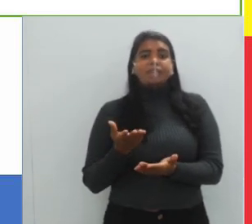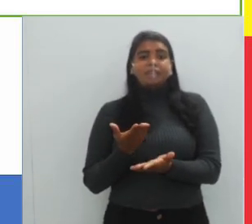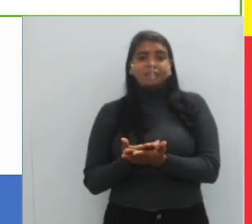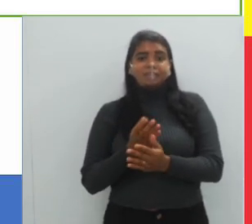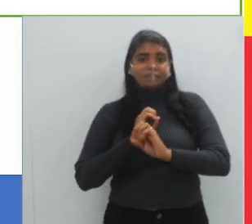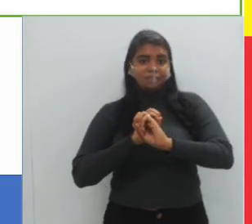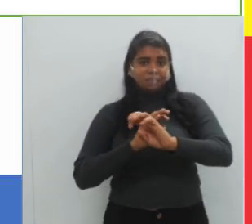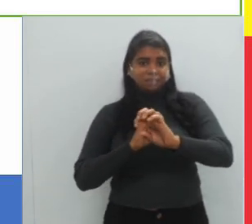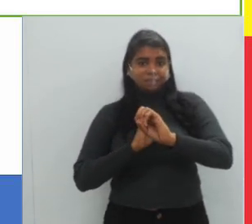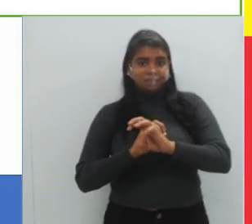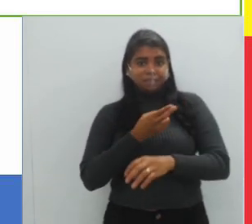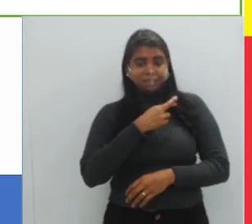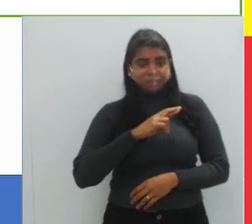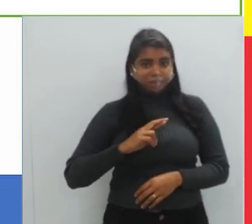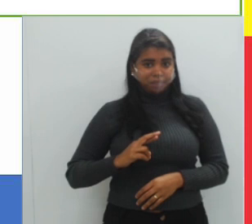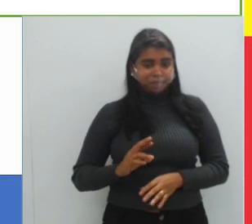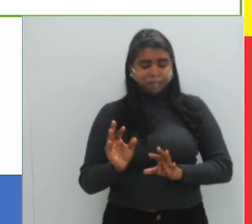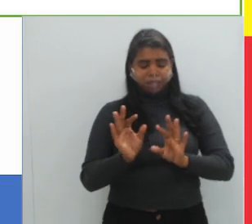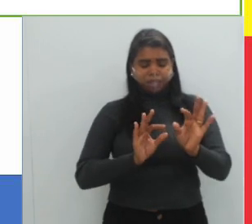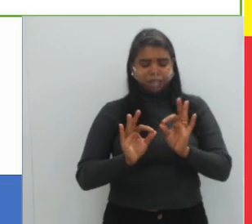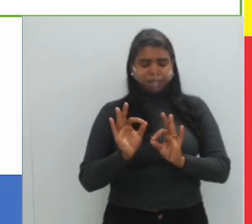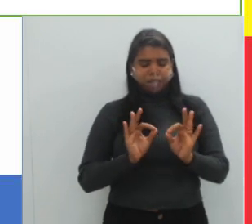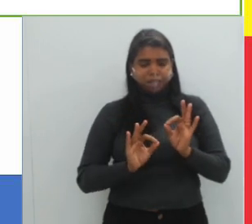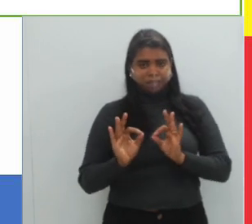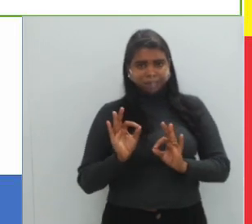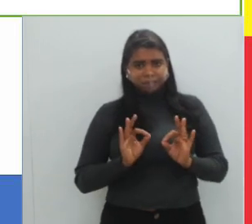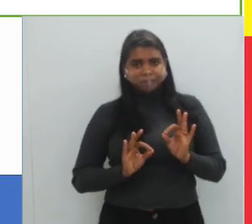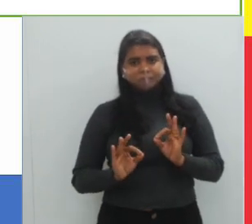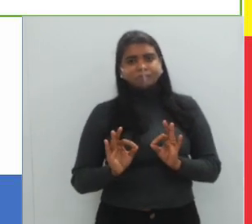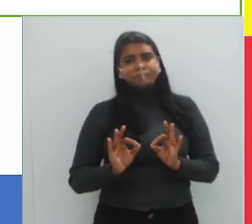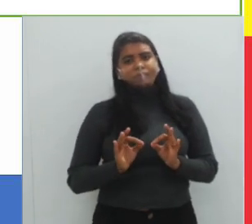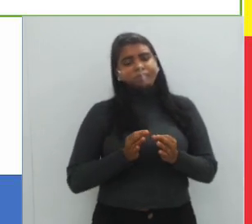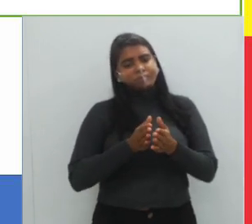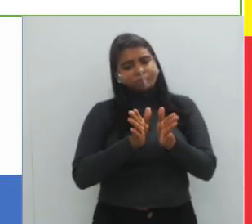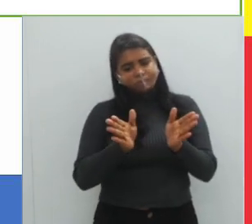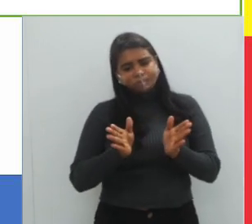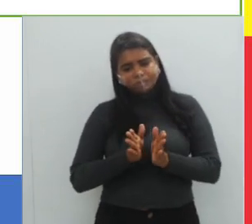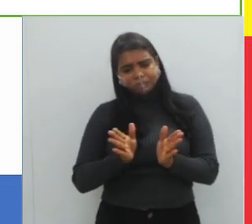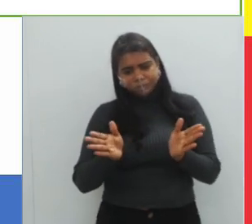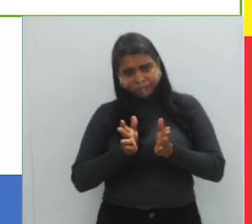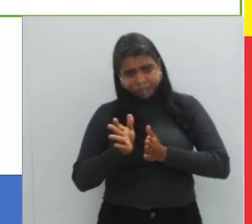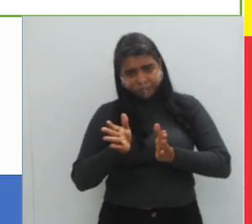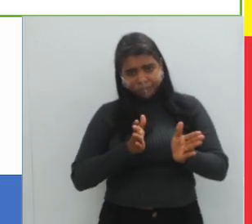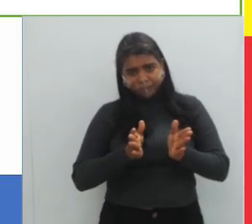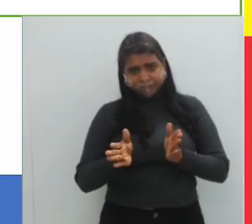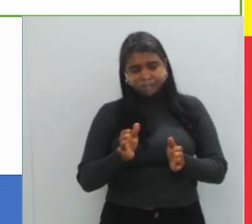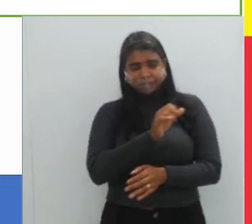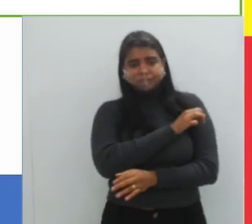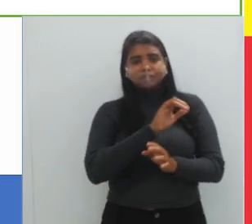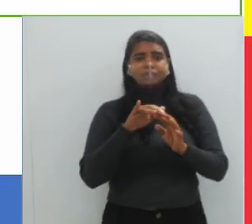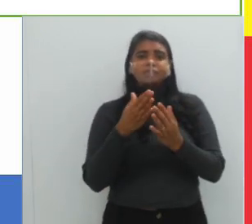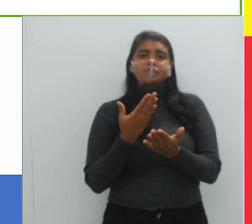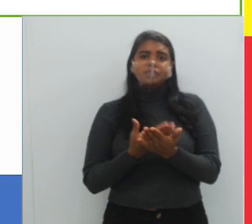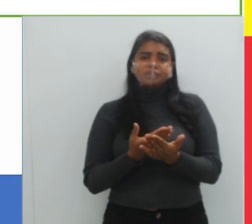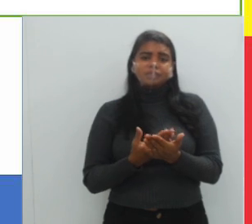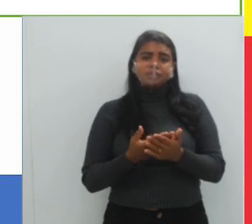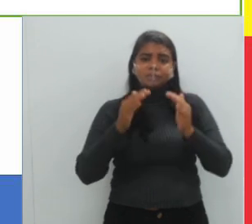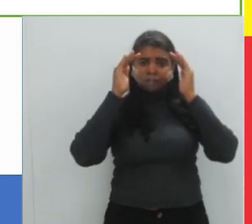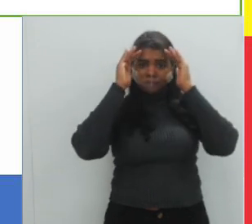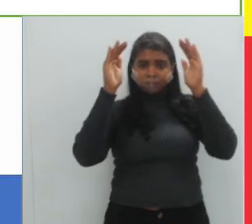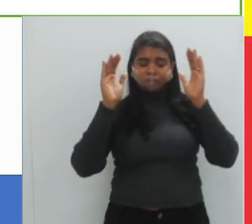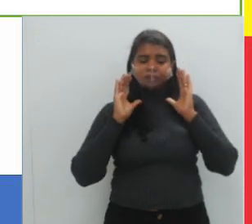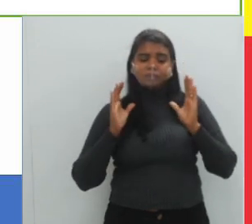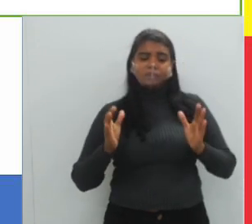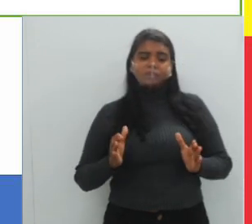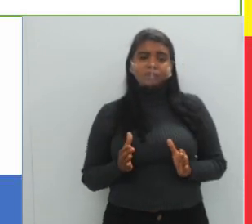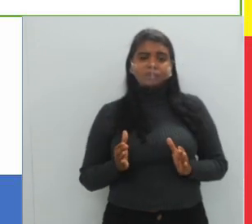ensino religioso ela procura realmente permitir aos estudantes, às estudantes, o